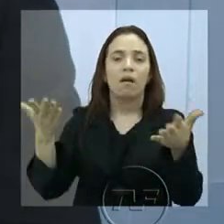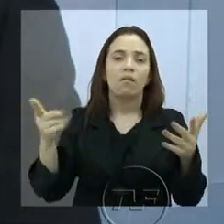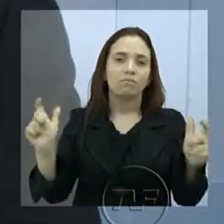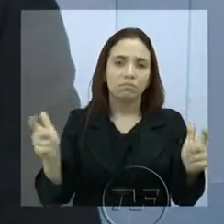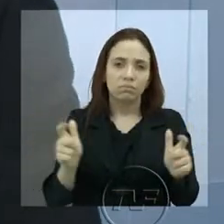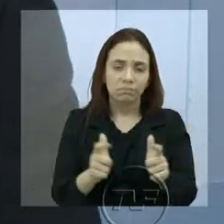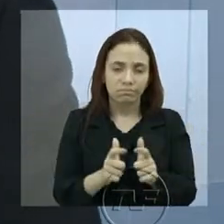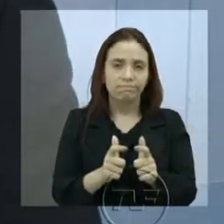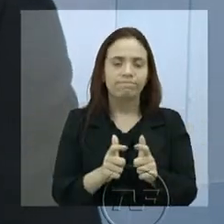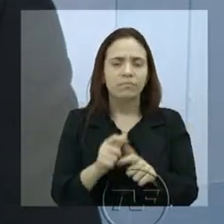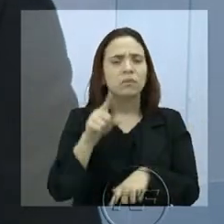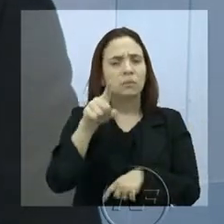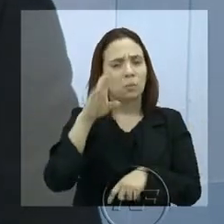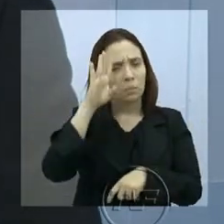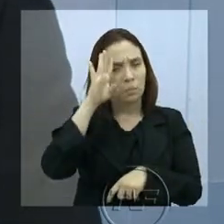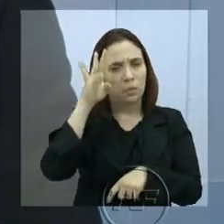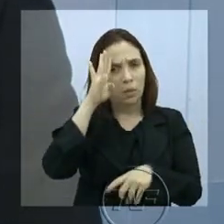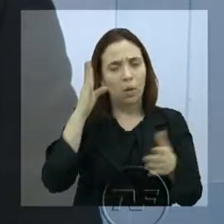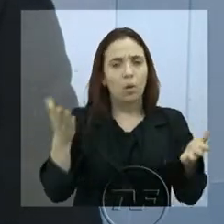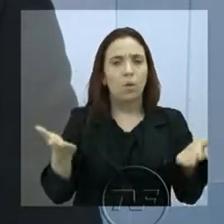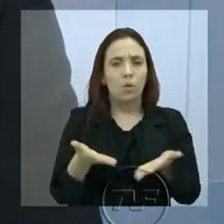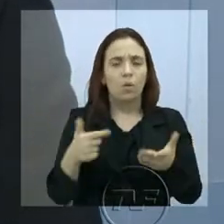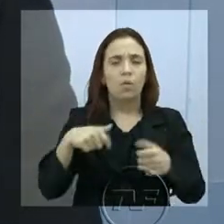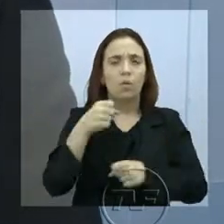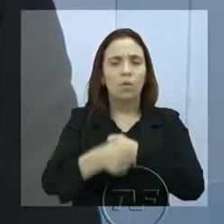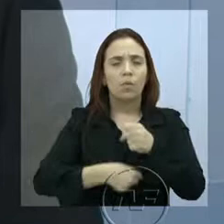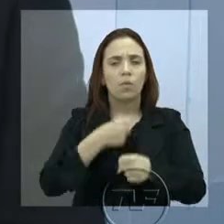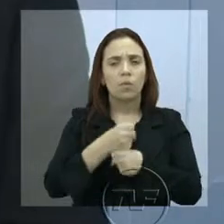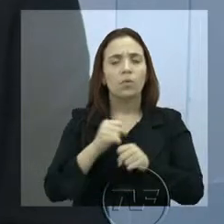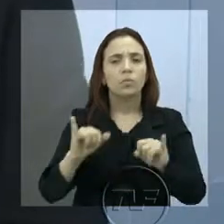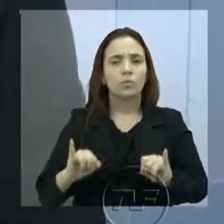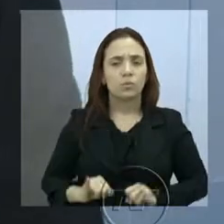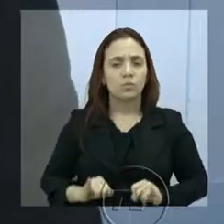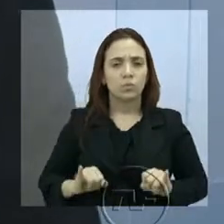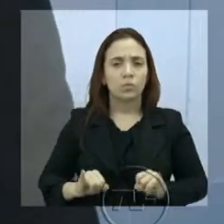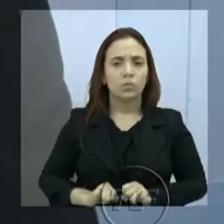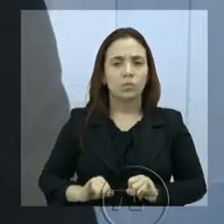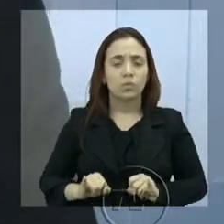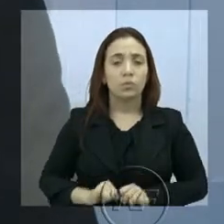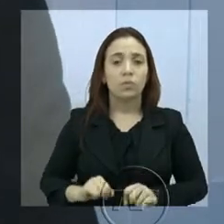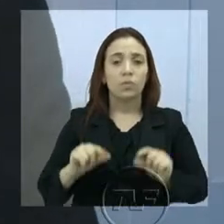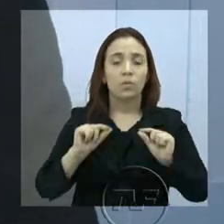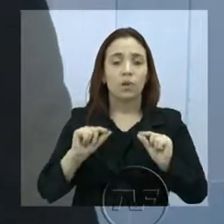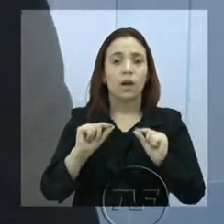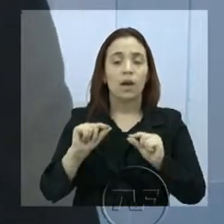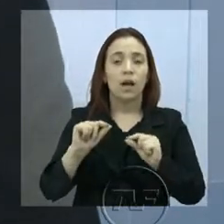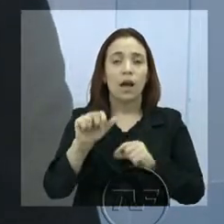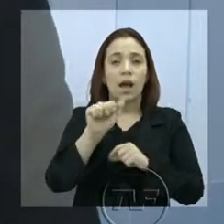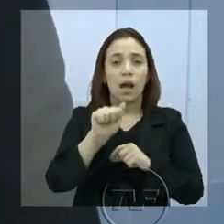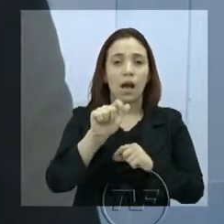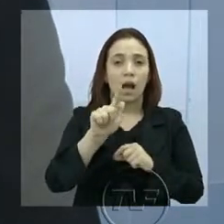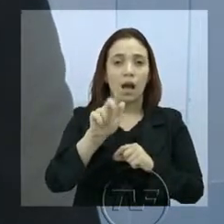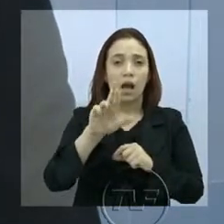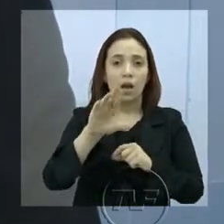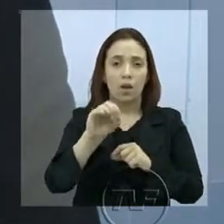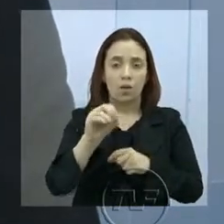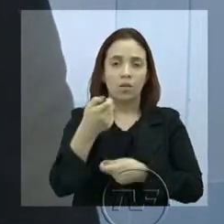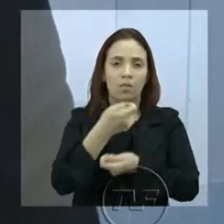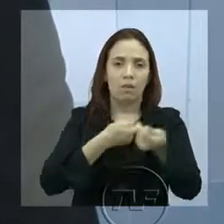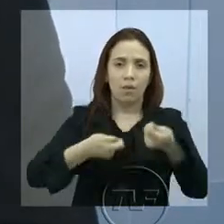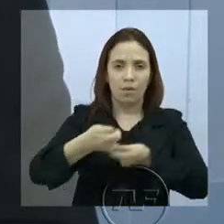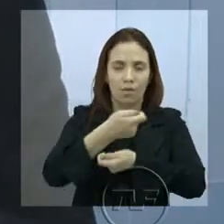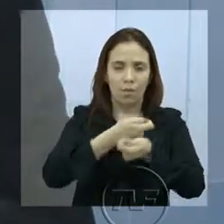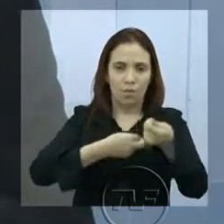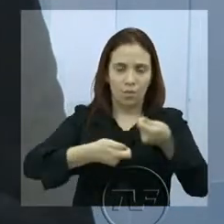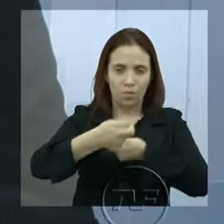imaginou, Paulo, se esse ano também a gente sofresse um abalo no agronegócio? Que na minha avaliação, e